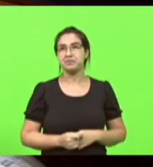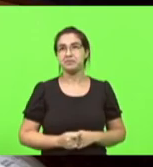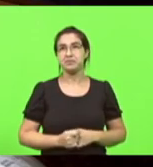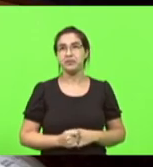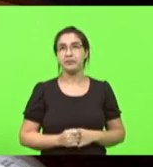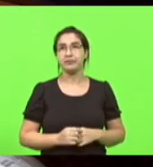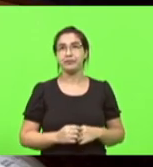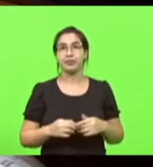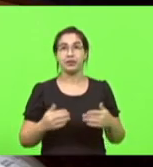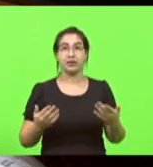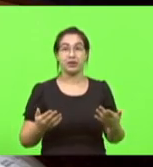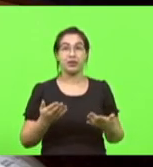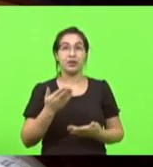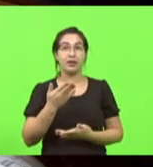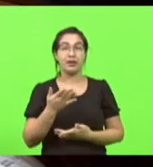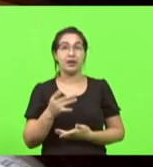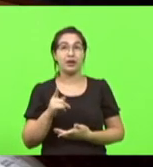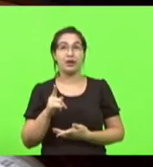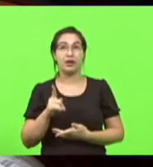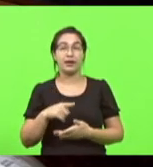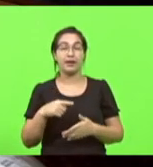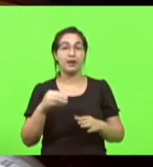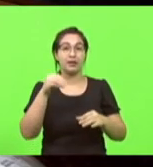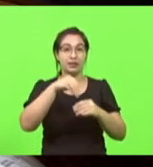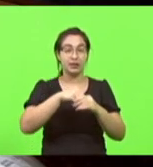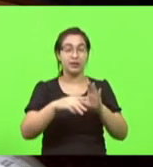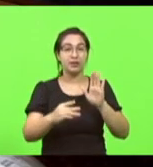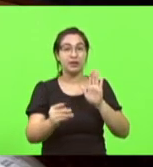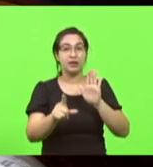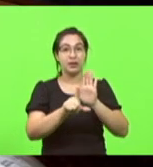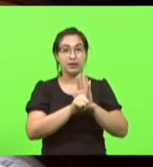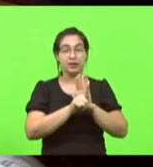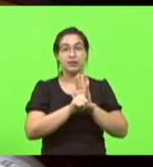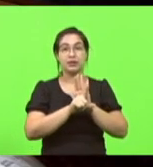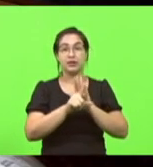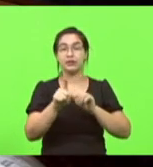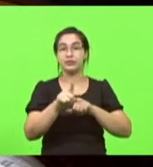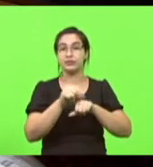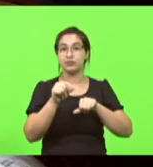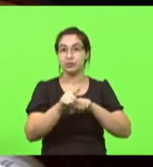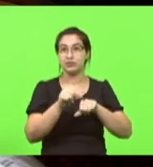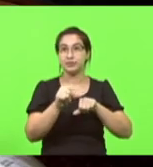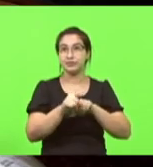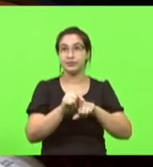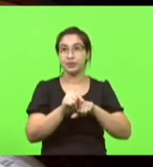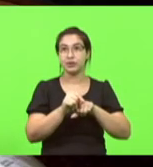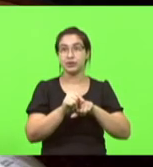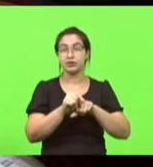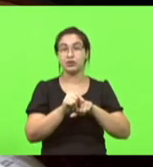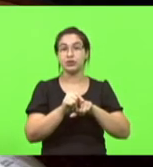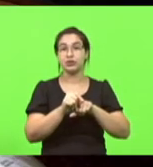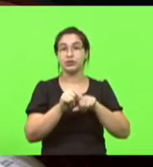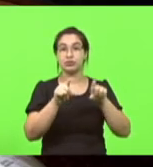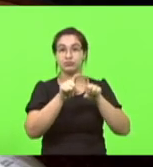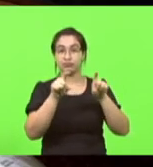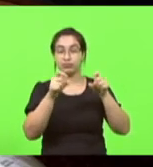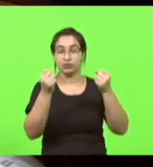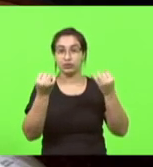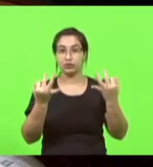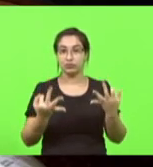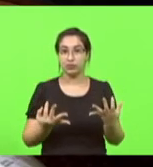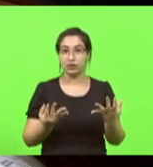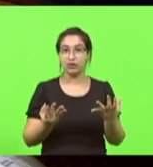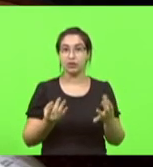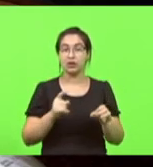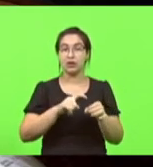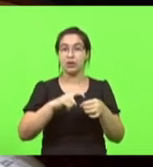e ela é colocada na lei através de um artigo que versava da seguinte texto: a composição do Conselho Estadual